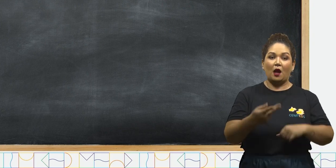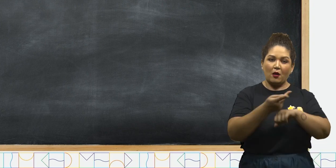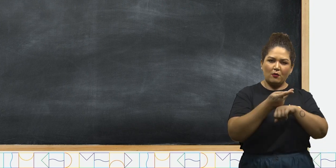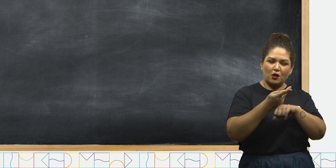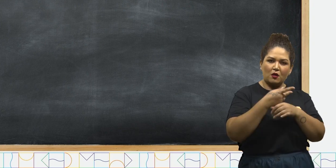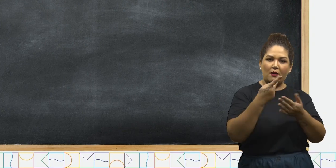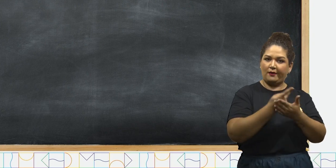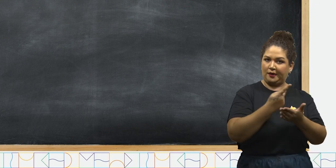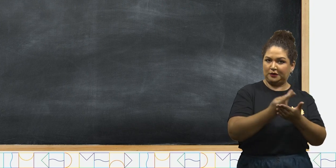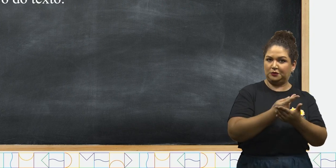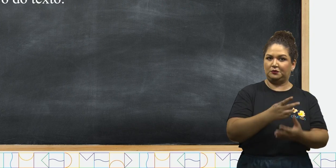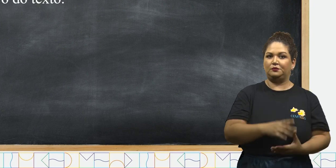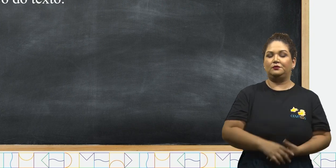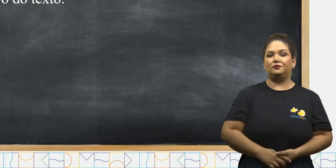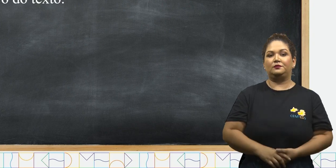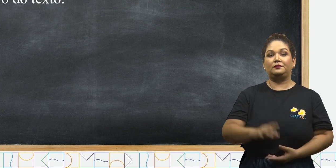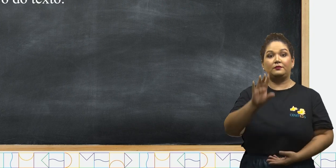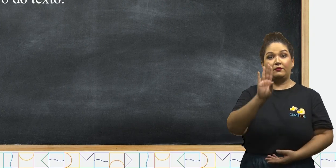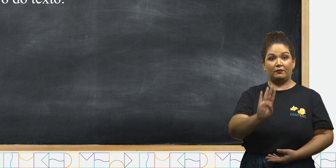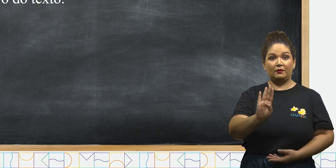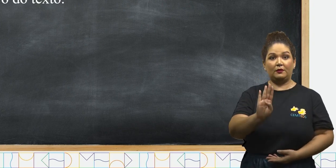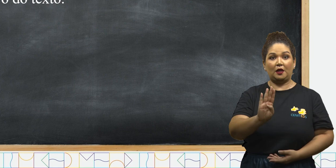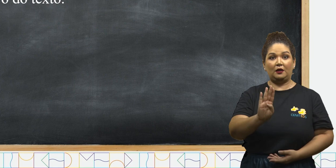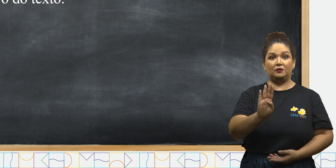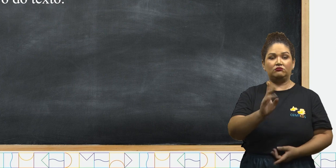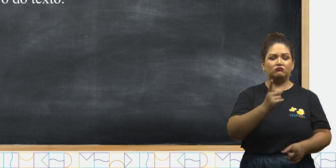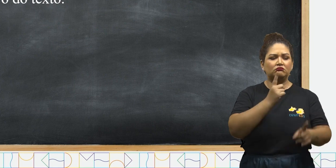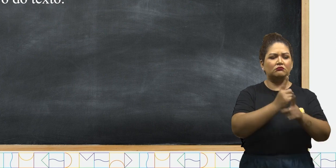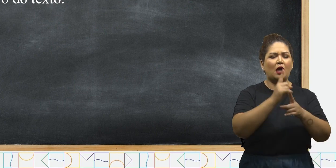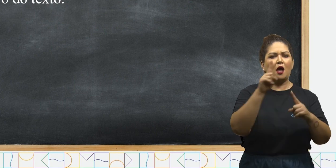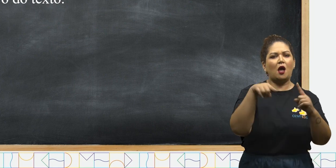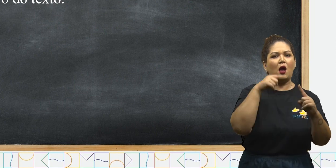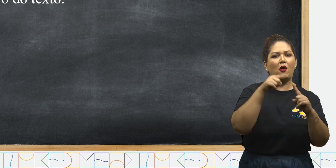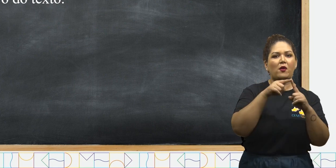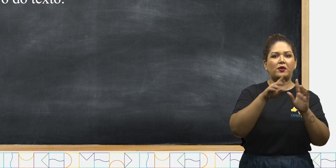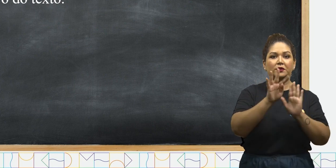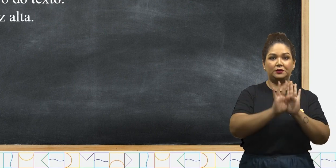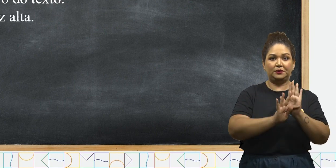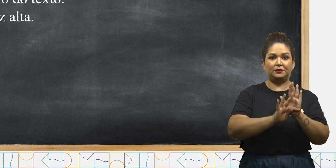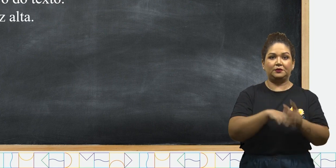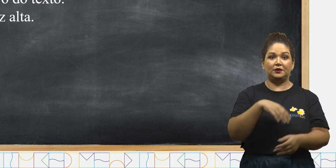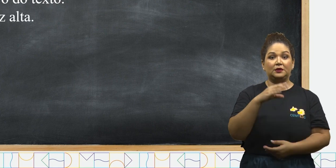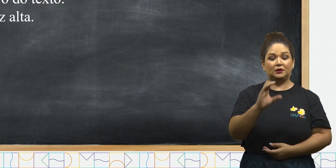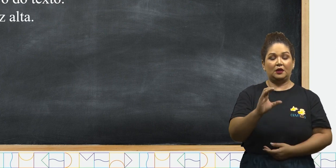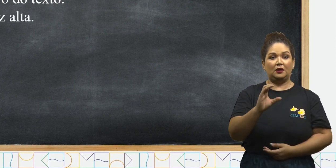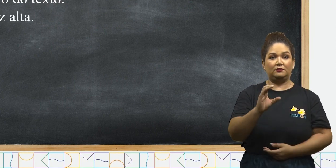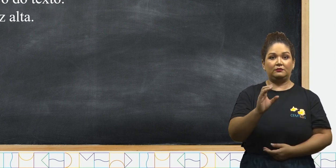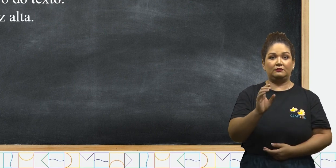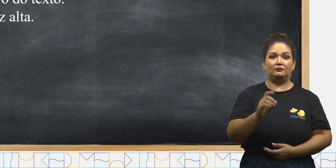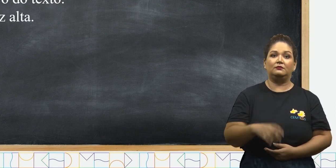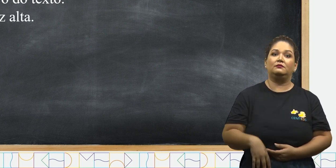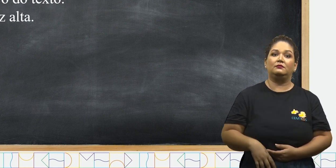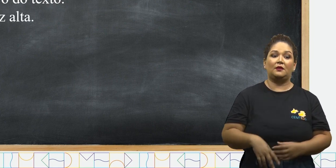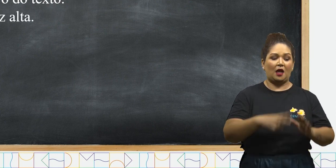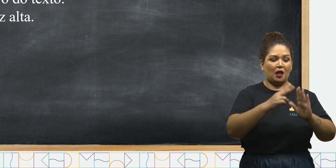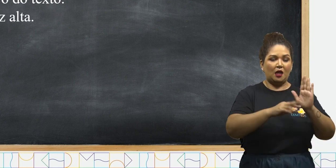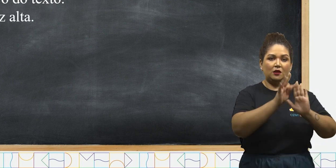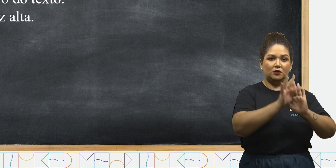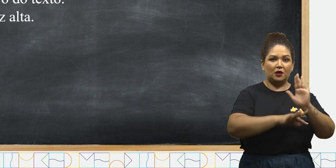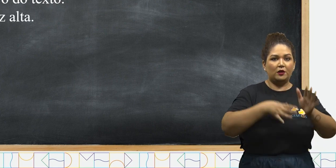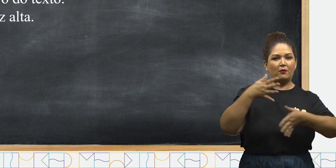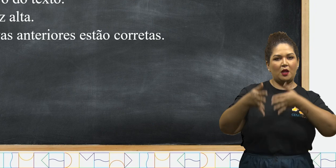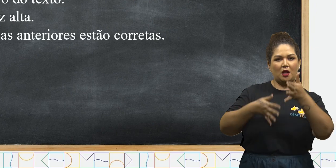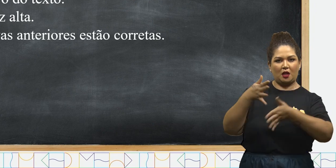Procurar erros. Letra B. Verificar o objetivo do texto. Letra C. Ler o texto em